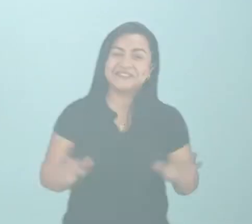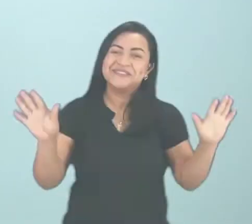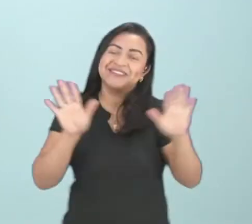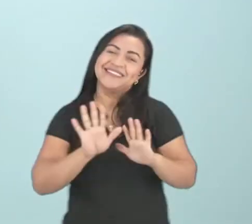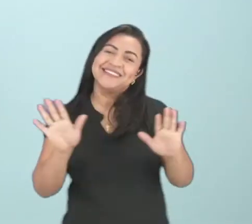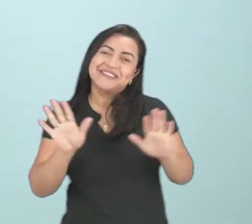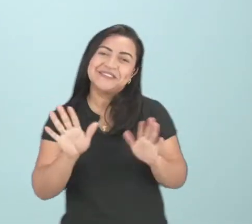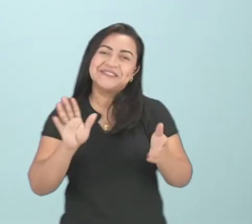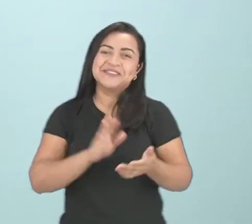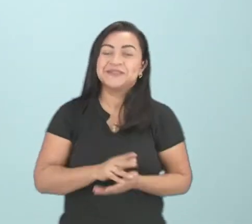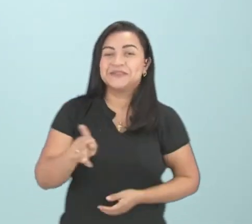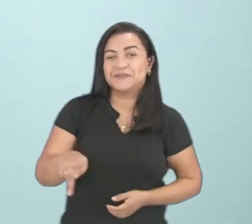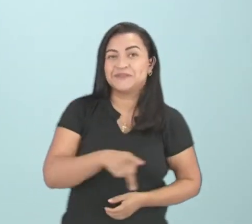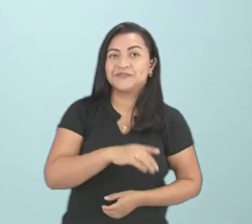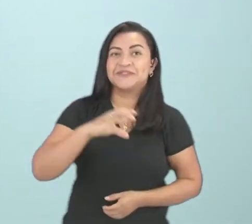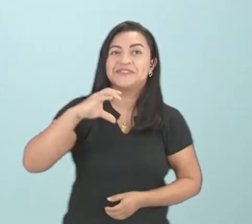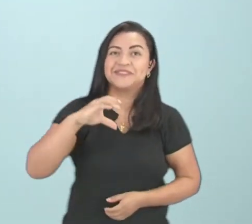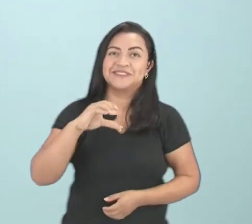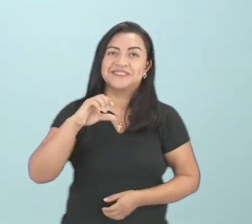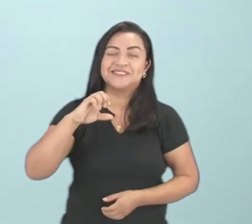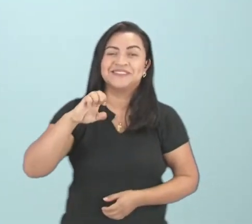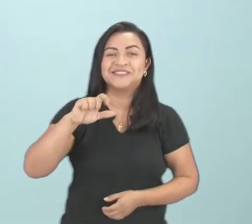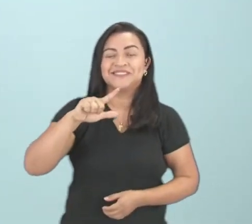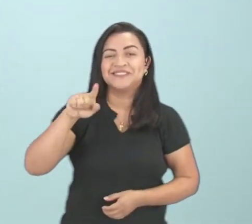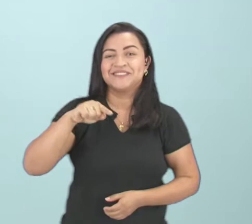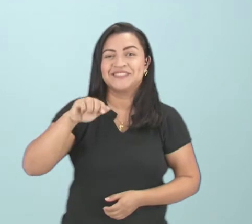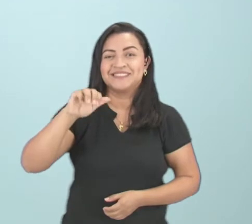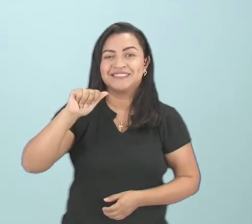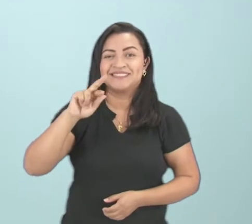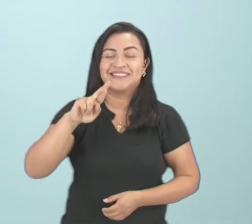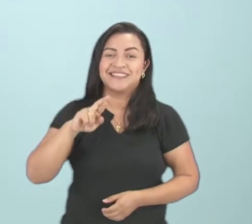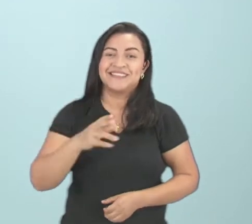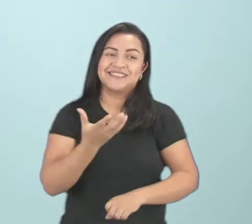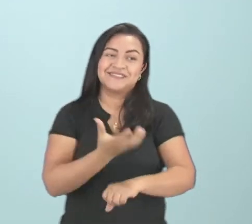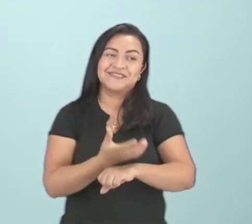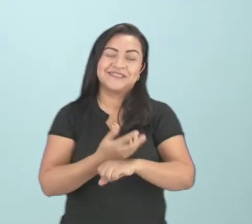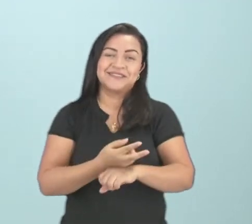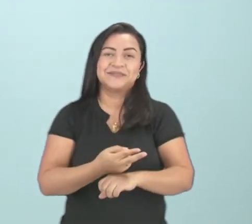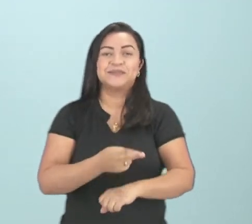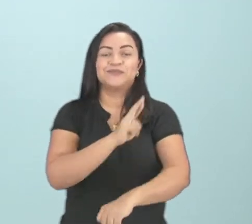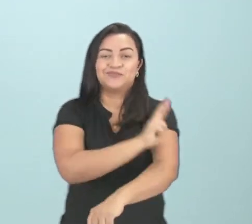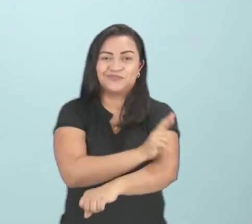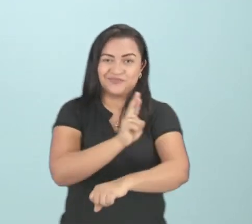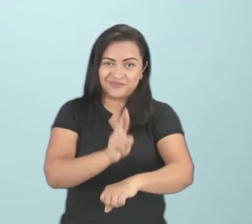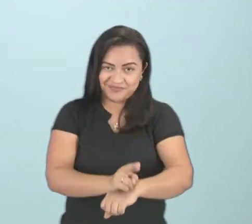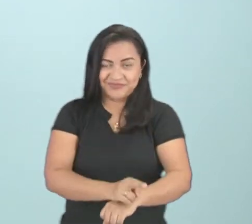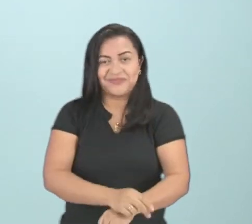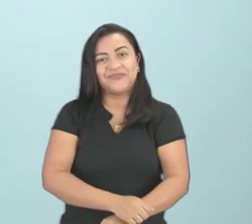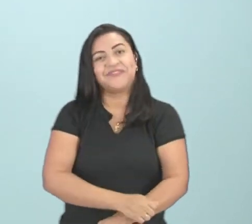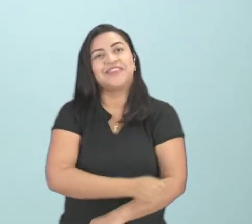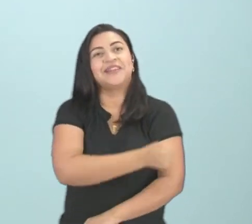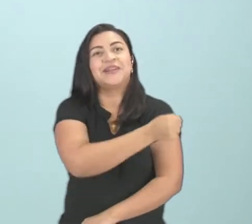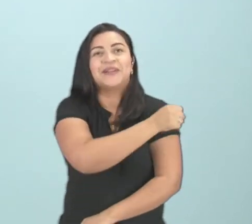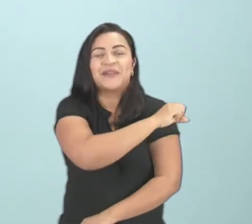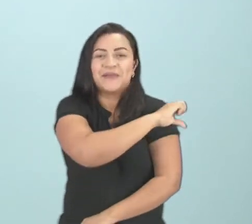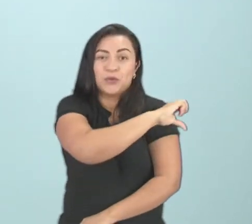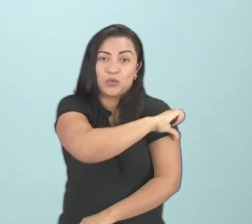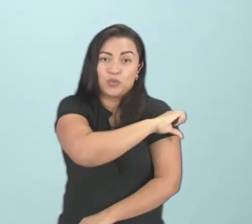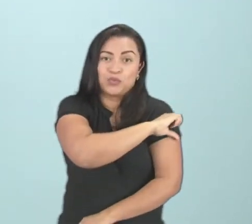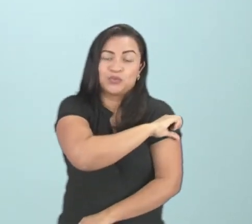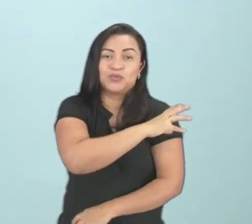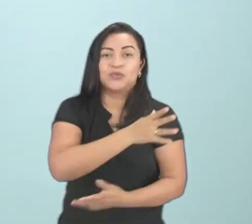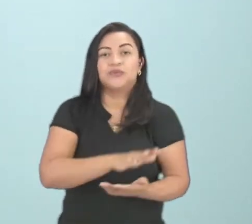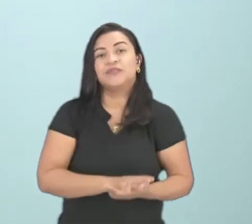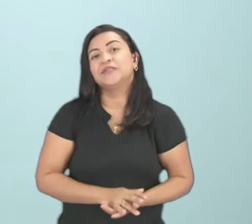Olá pessoal, sou o professor César Hildo, professor do Ensino Religioso Fundamental 2 e vamos estar hoje